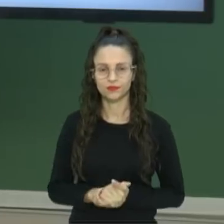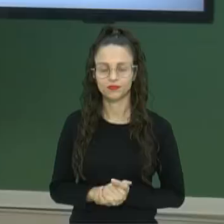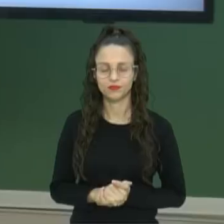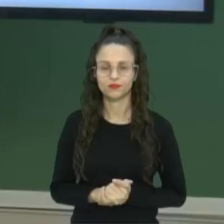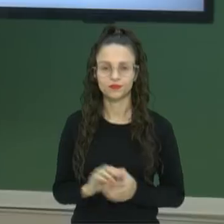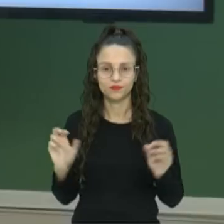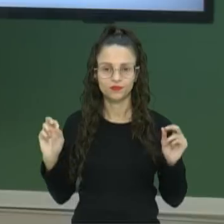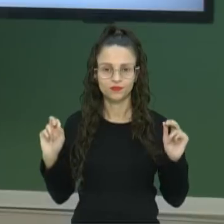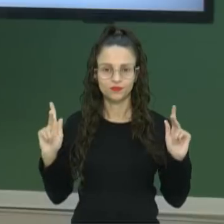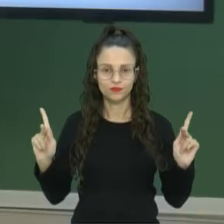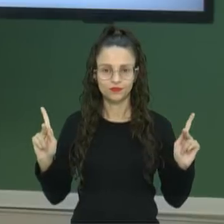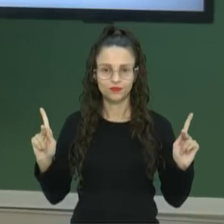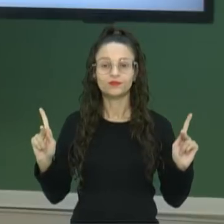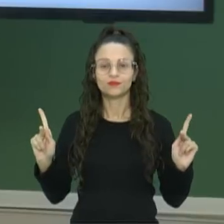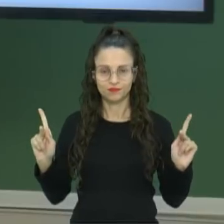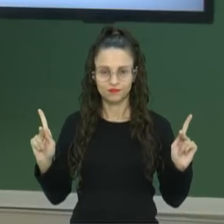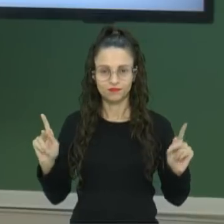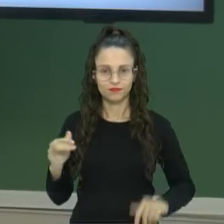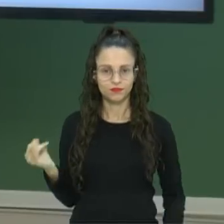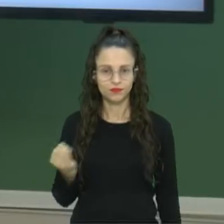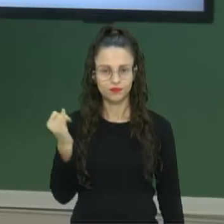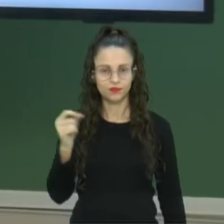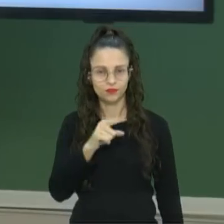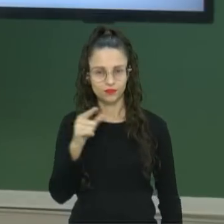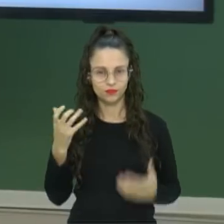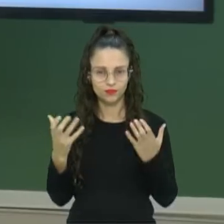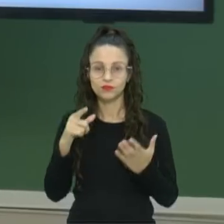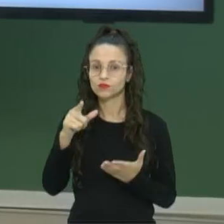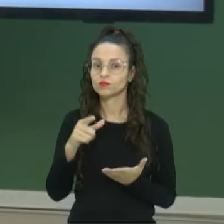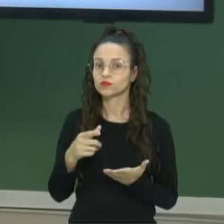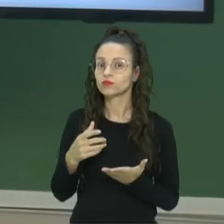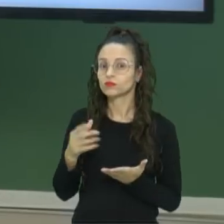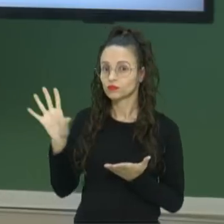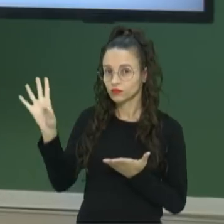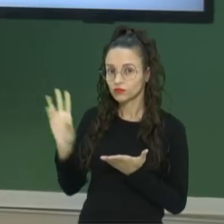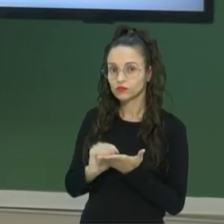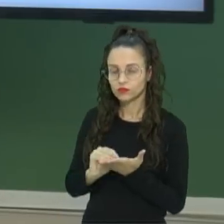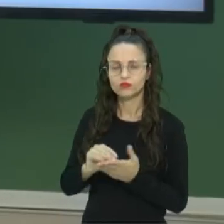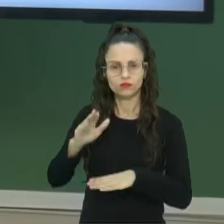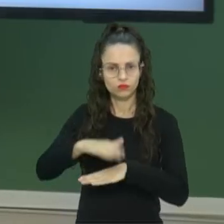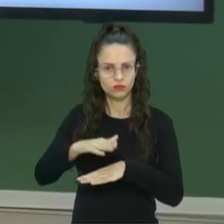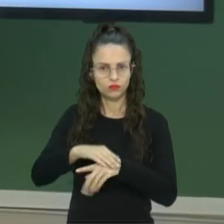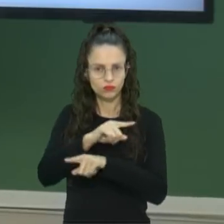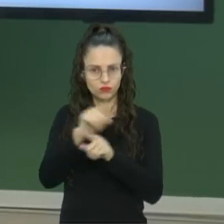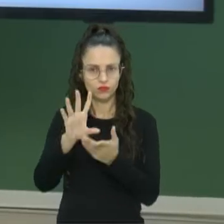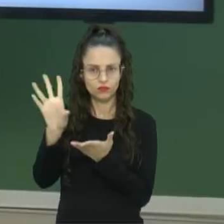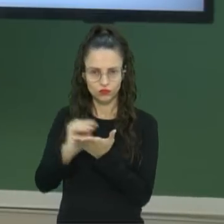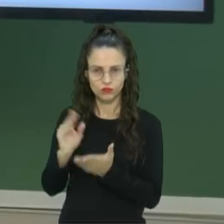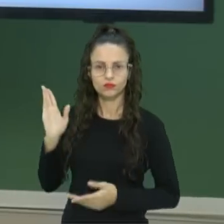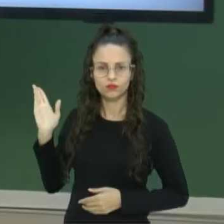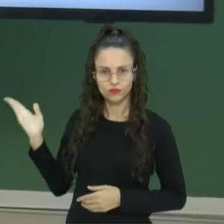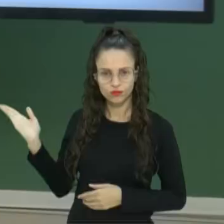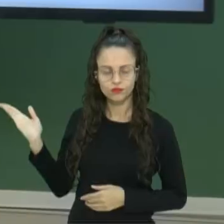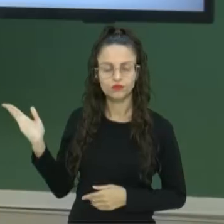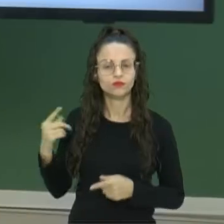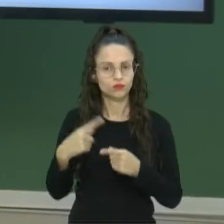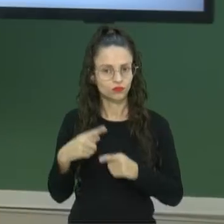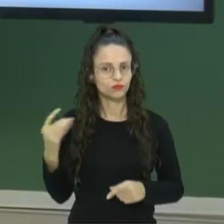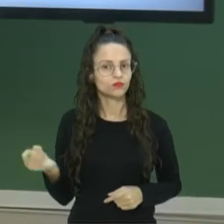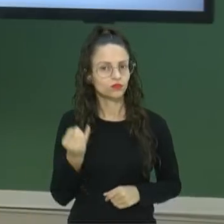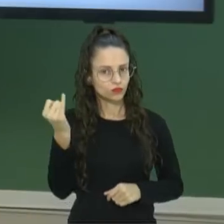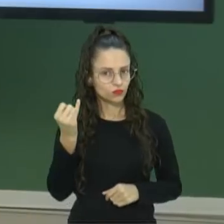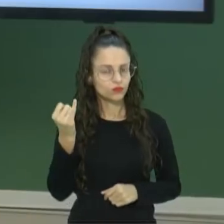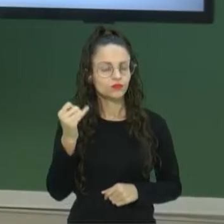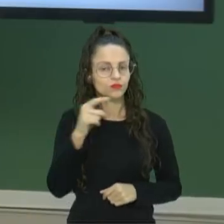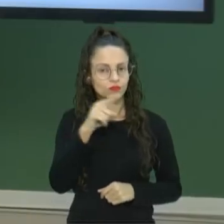7,78, ok? Bem importante, eu quero que você tenha registrado isso aqui. Eu vou dar um tempinho para você copiar essa resolução, porque é bem